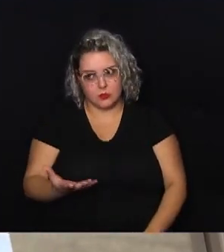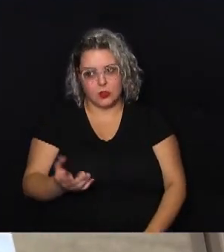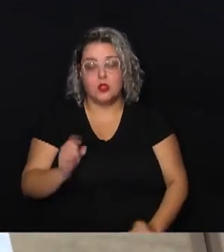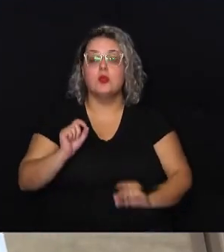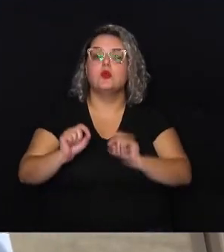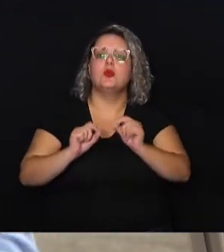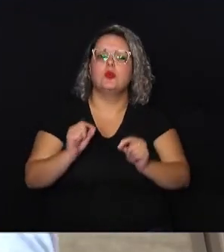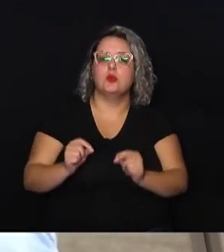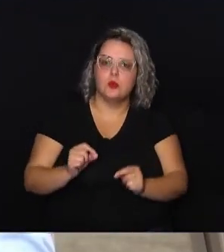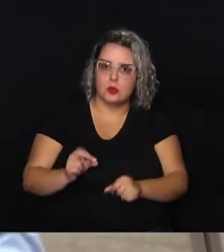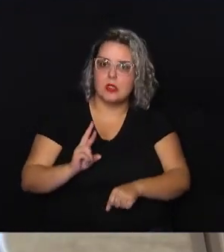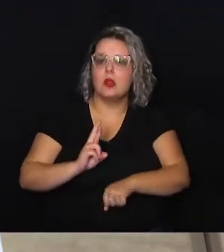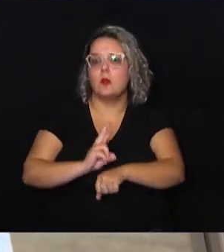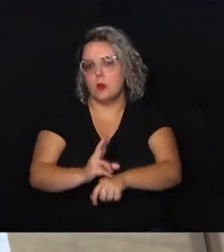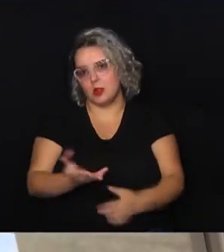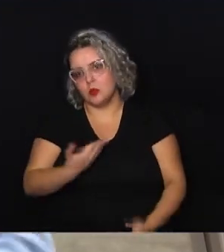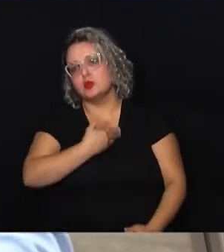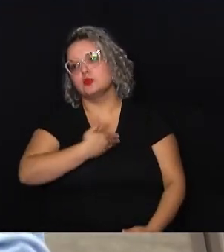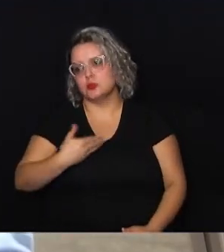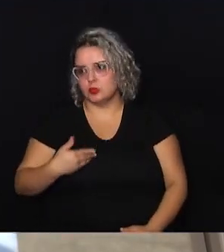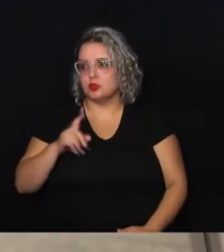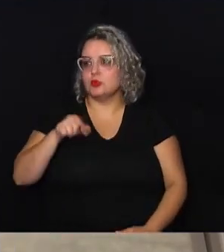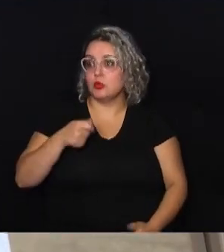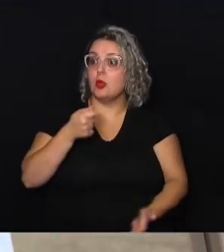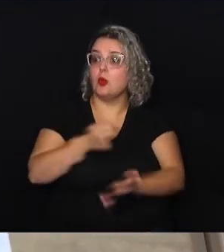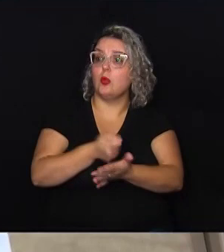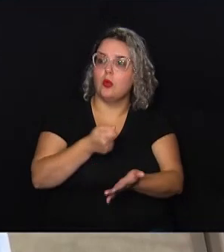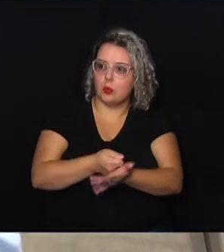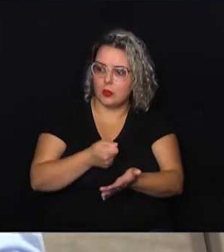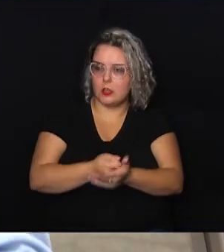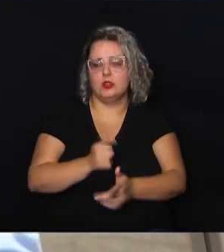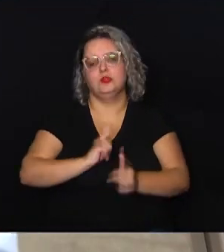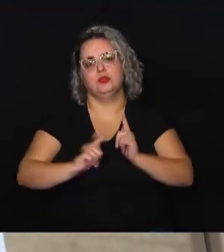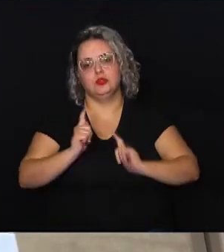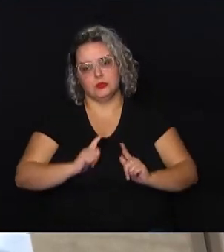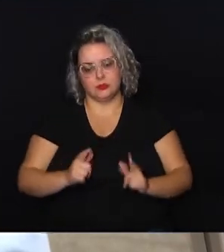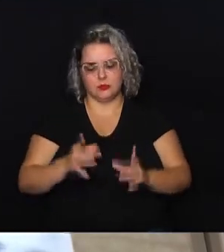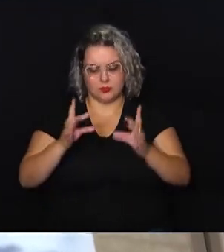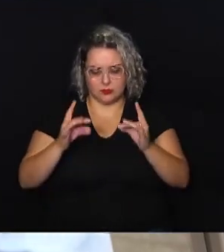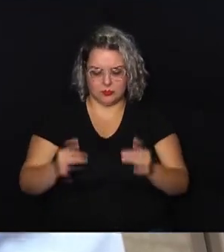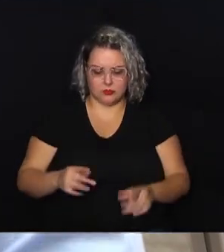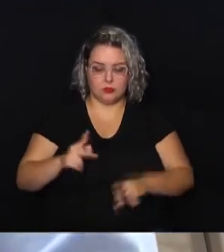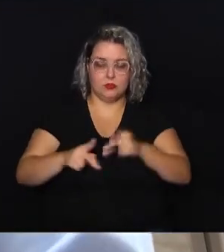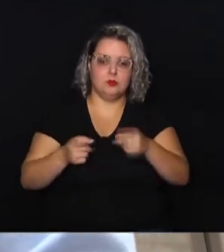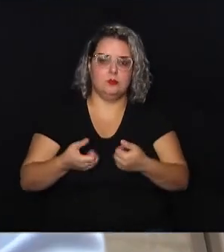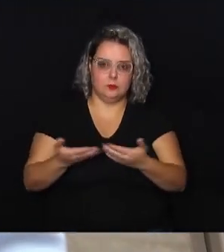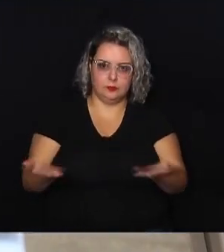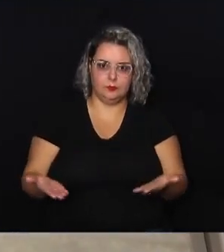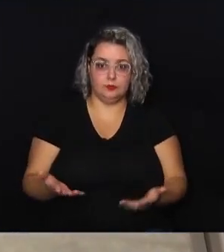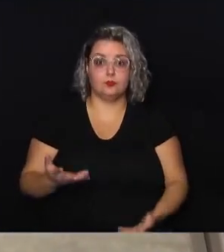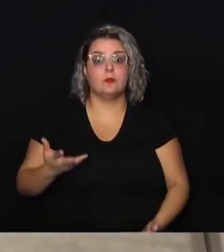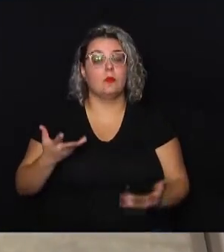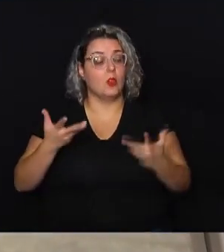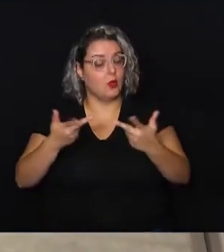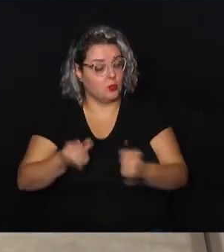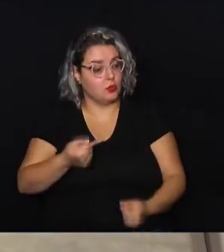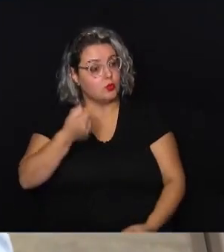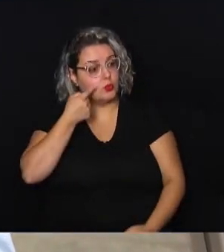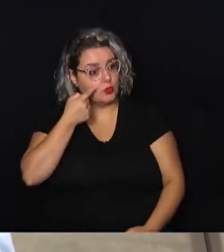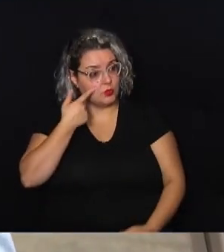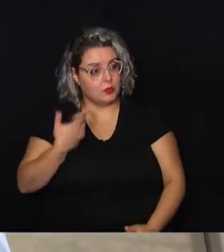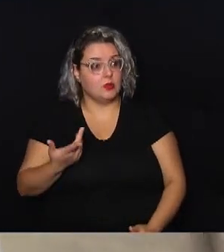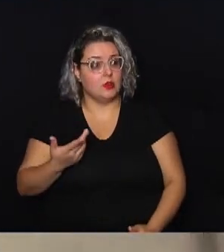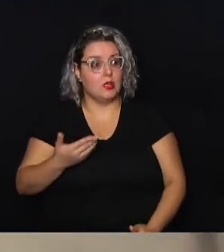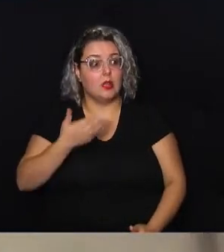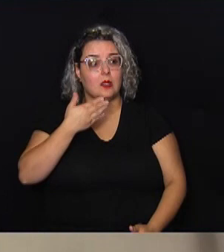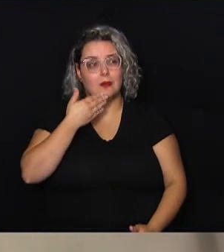cada recurso público que é a obrigação do gestor de prestar à nossa população. E o que a gente viu aqui, né, a gente ainda está se recuperando